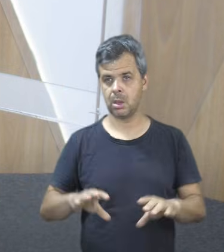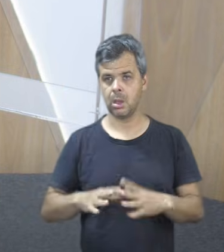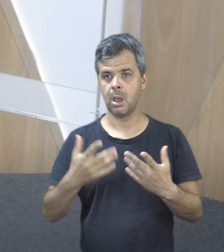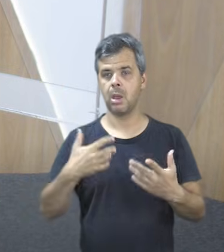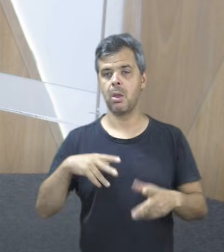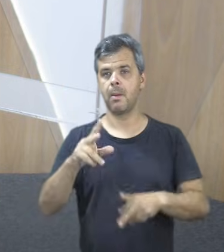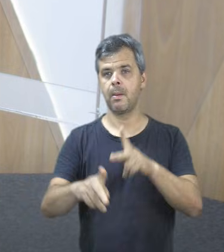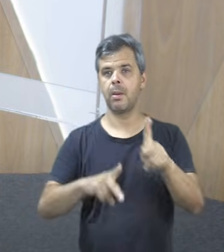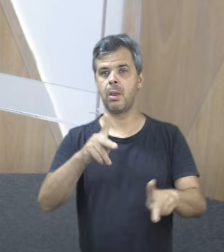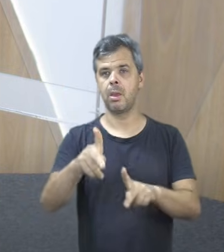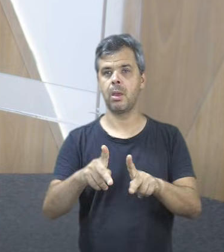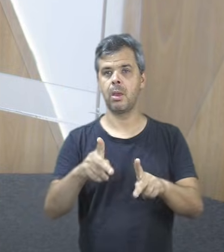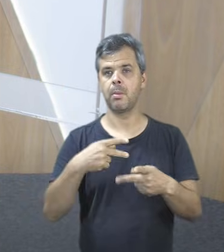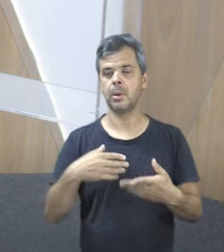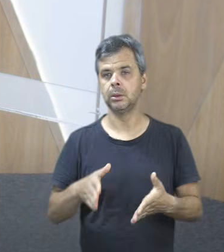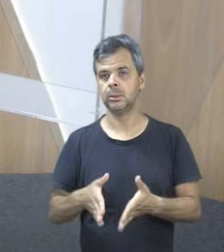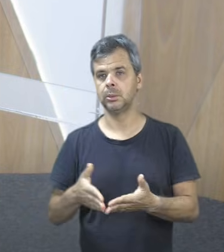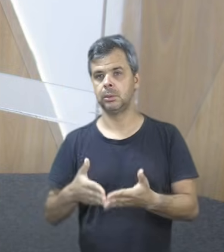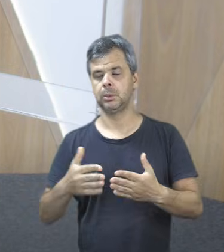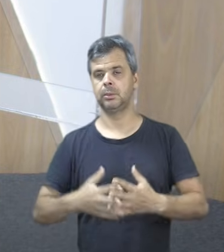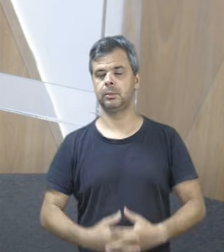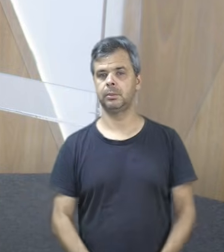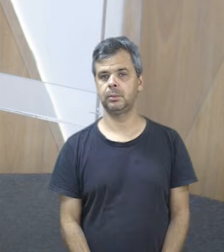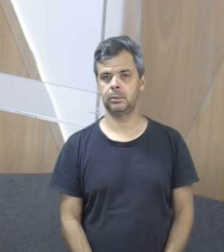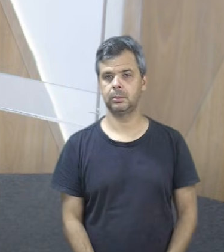as populações mais vulneráveis.